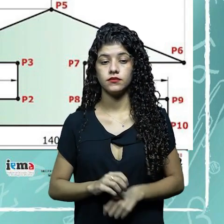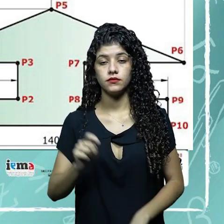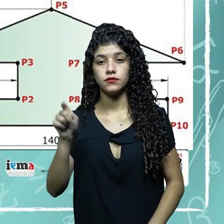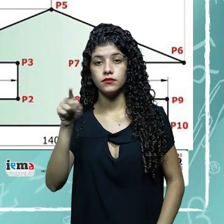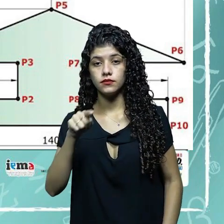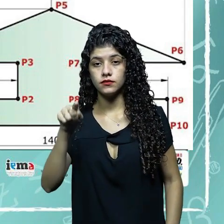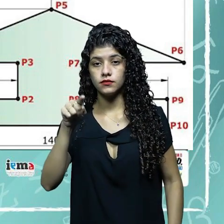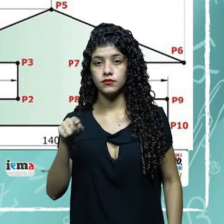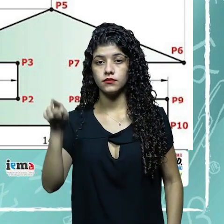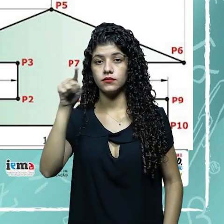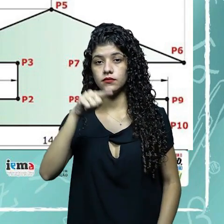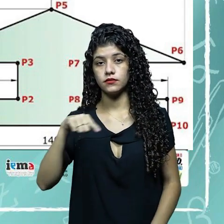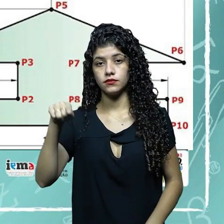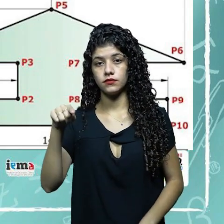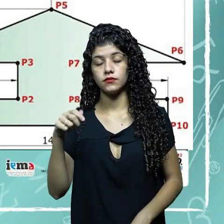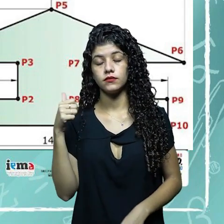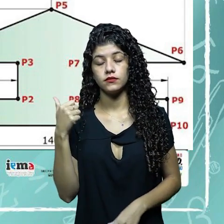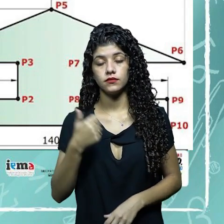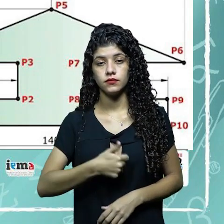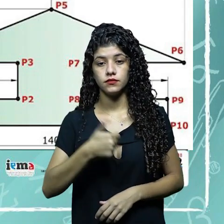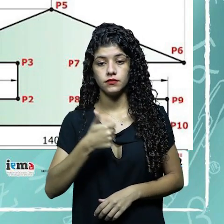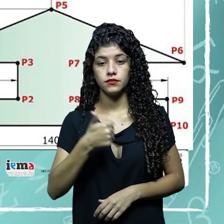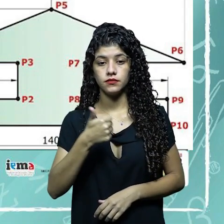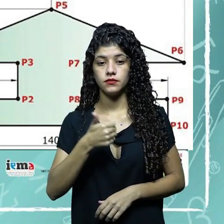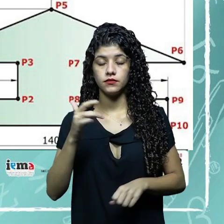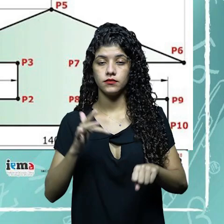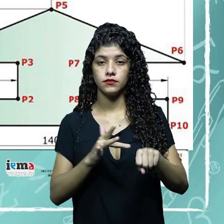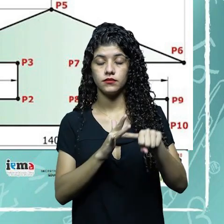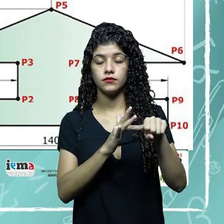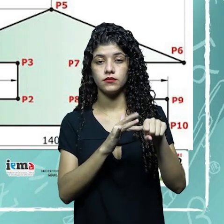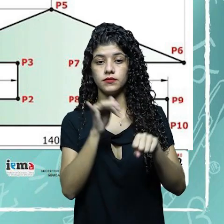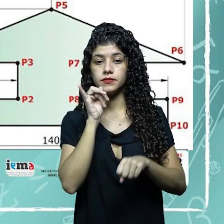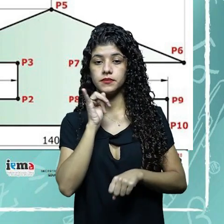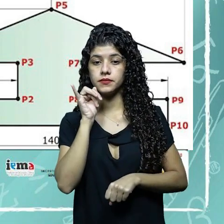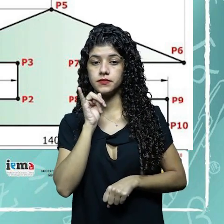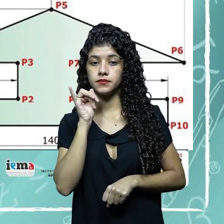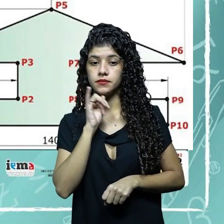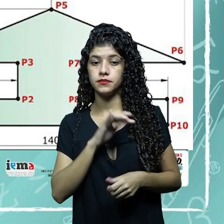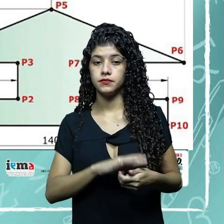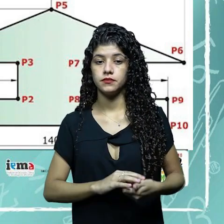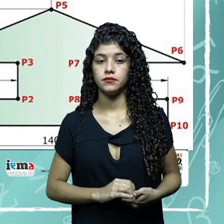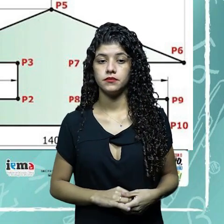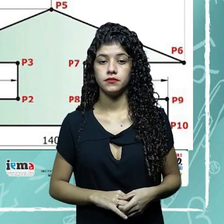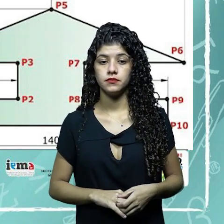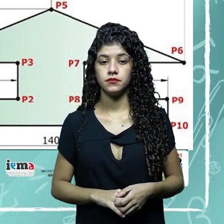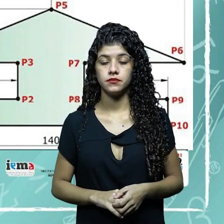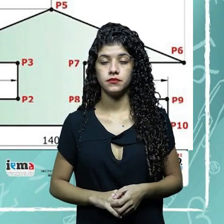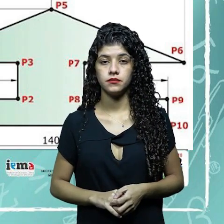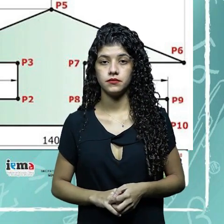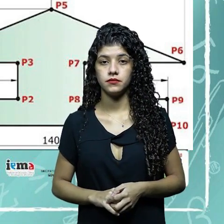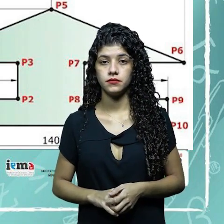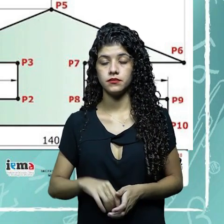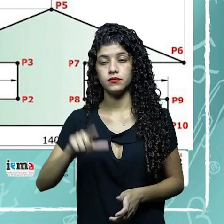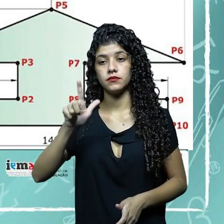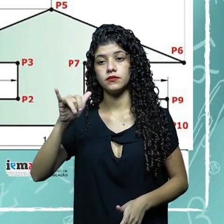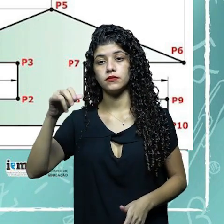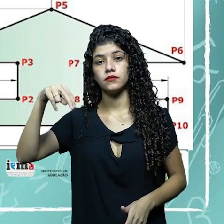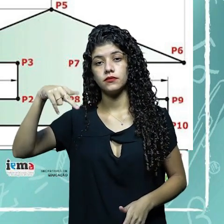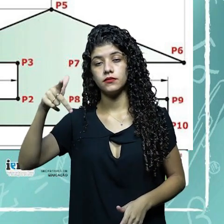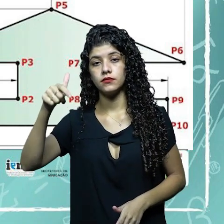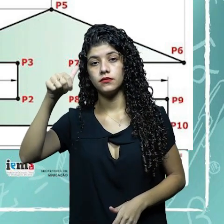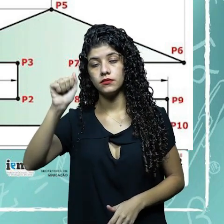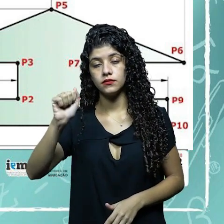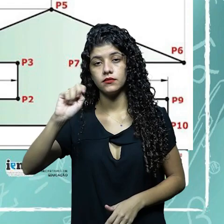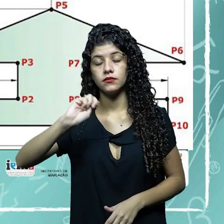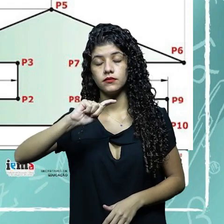no primeiro, nesse exemplo aqui desse exemplo, você vai colocar a linha, acionar o comando linha, e aí,